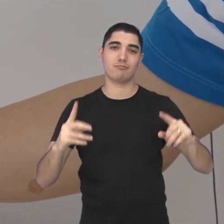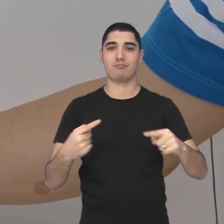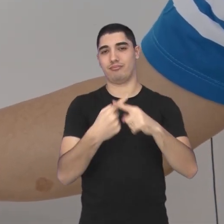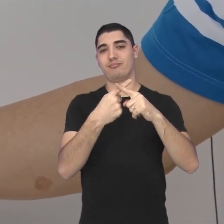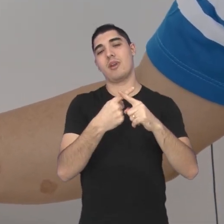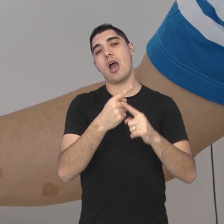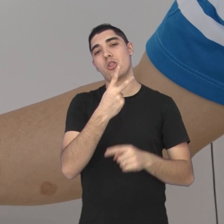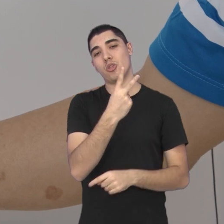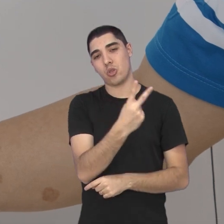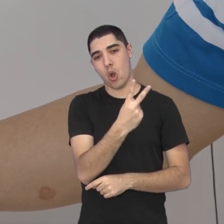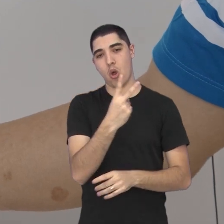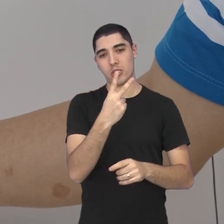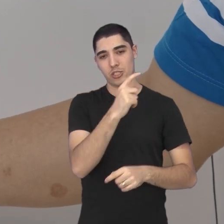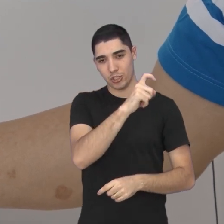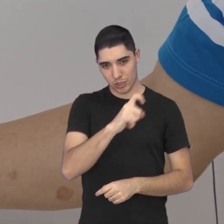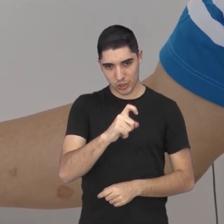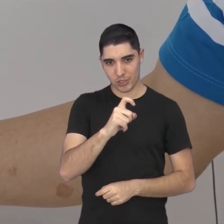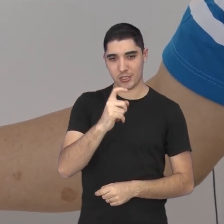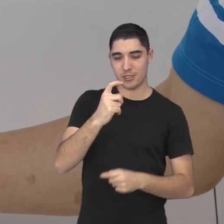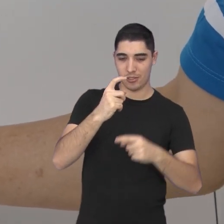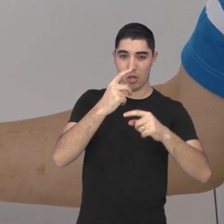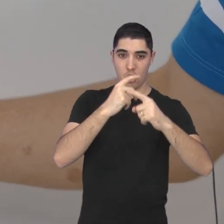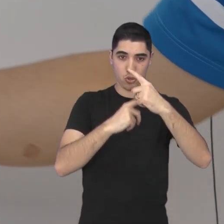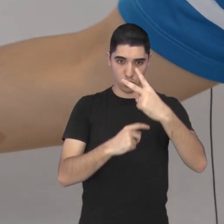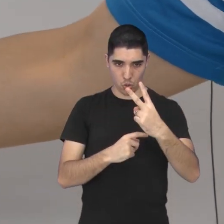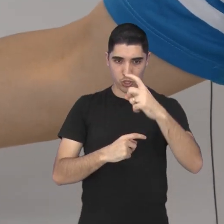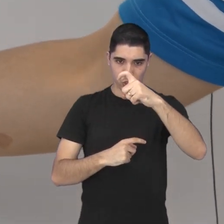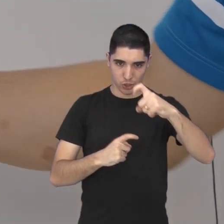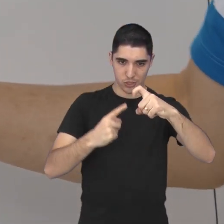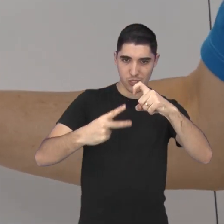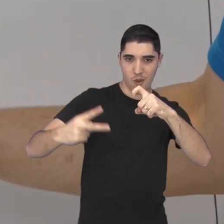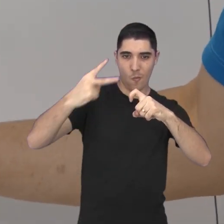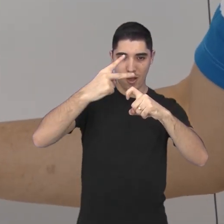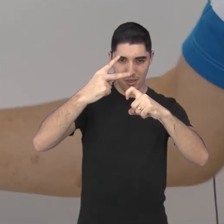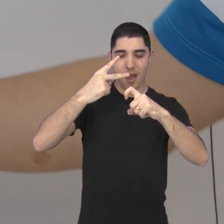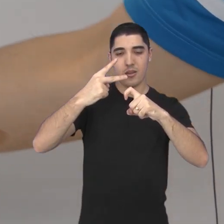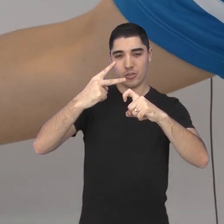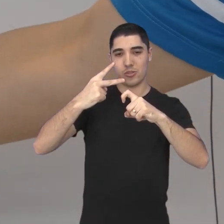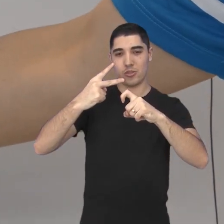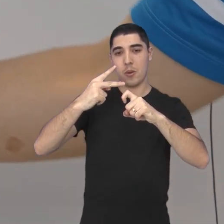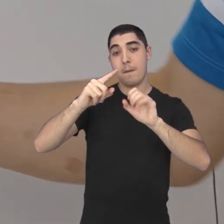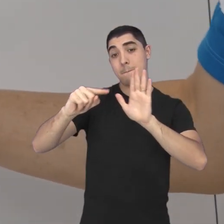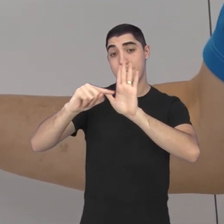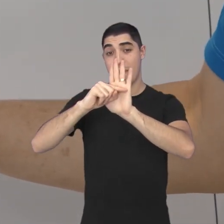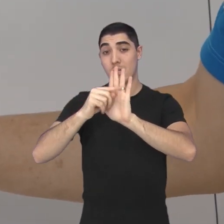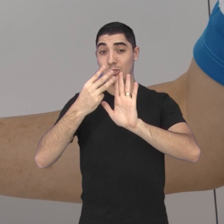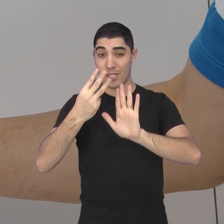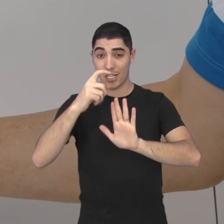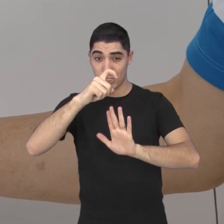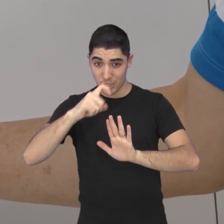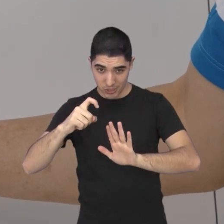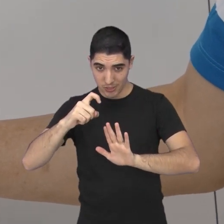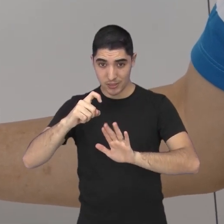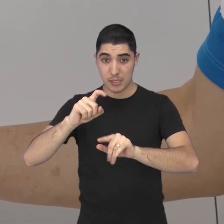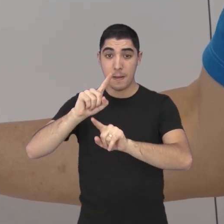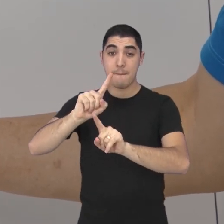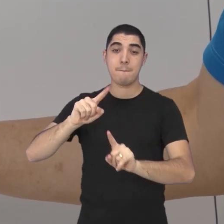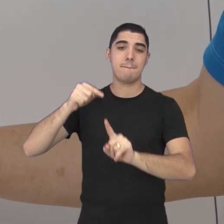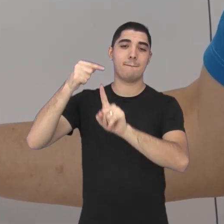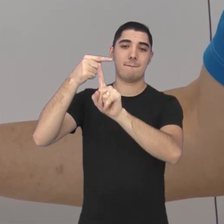x multiplicando 3 menos 3 vai ficar menos 3x, e aqui vai ficar x vezes